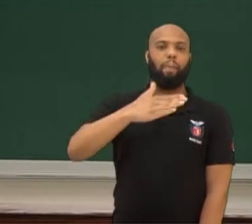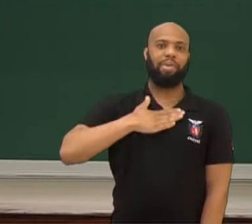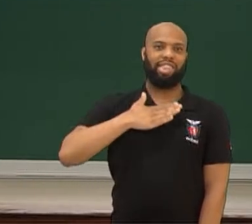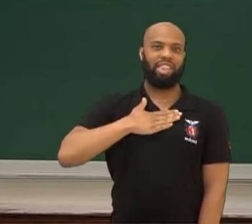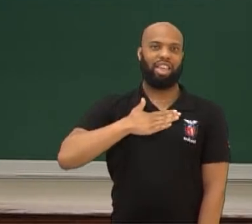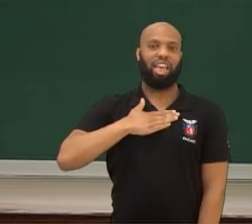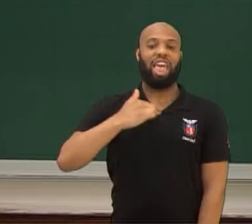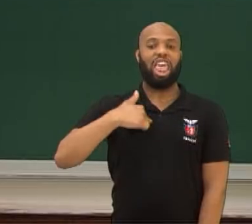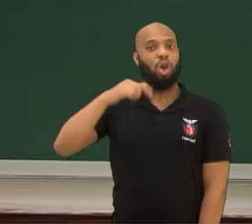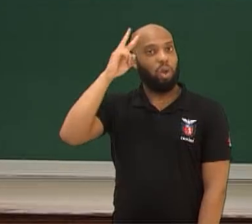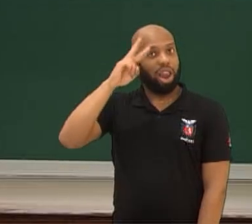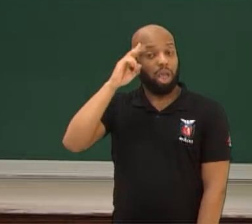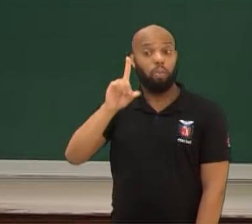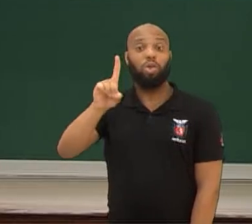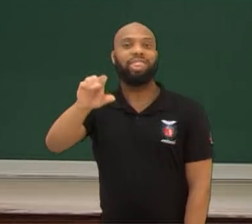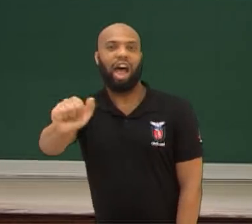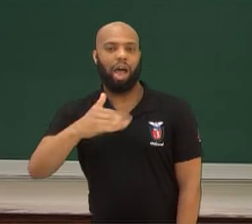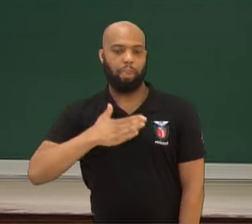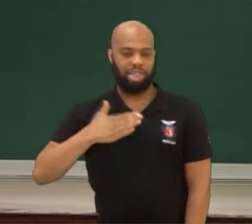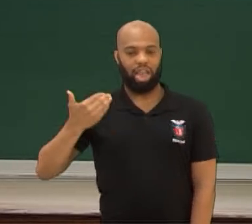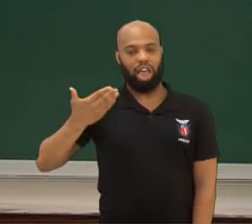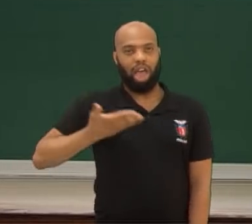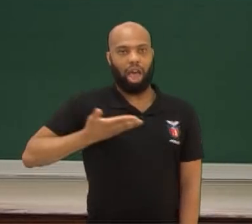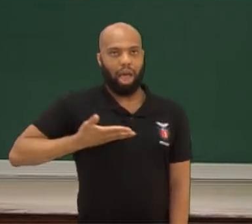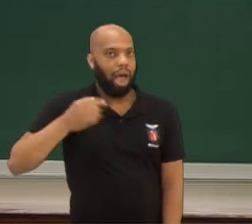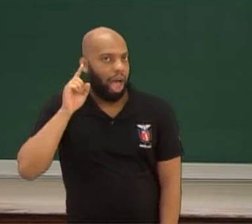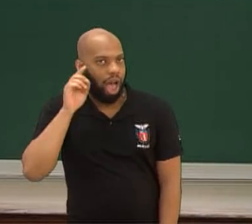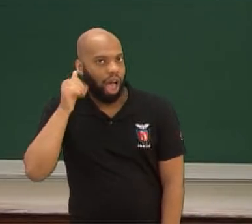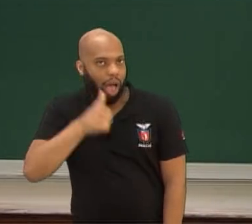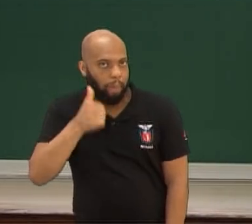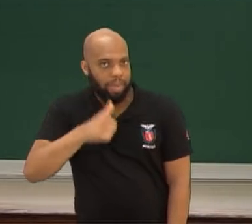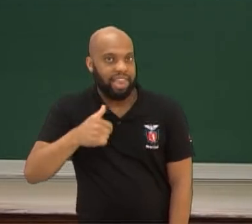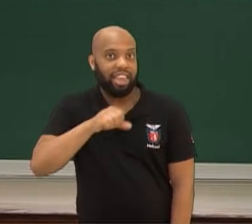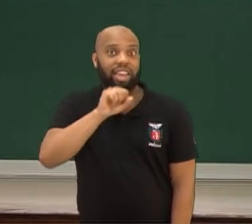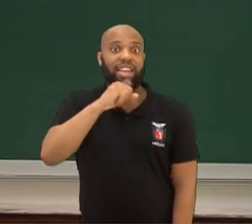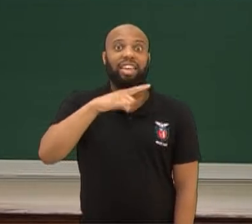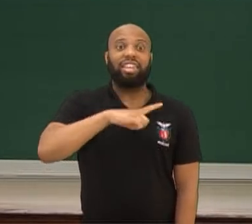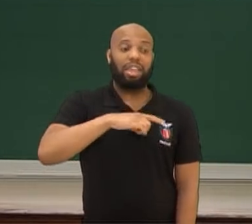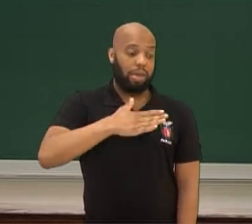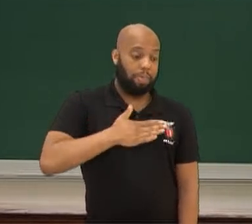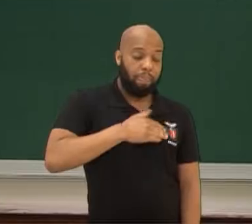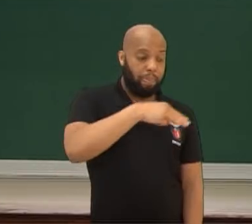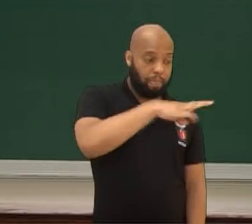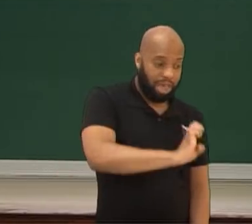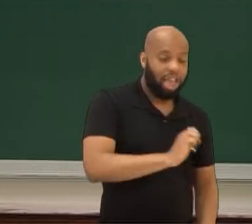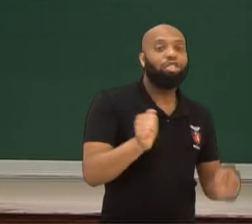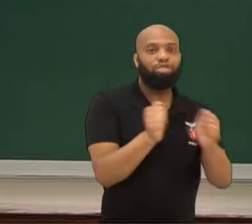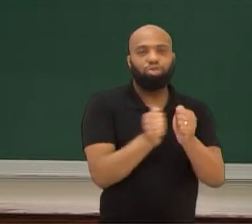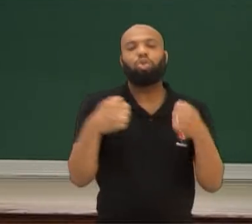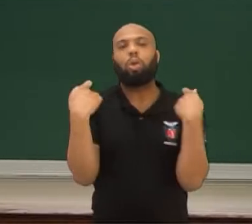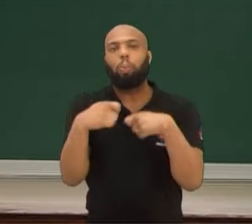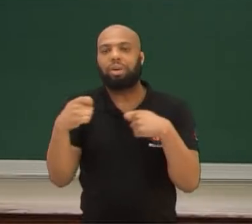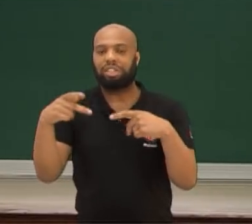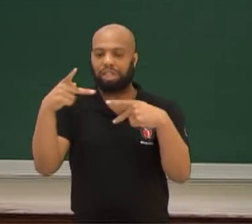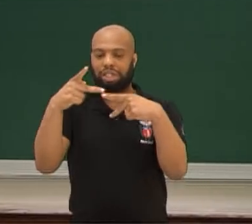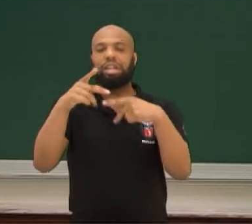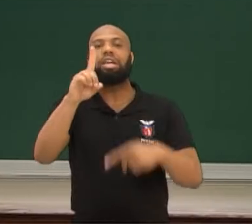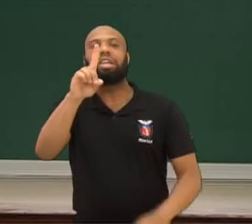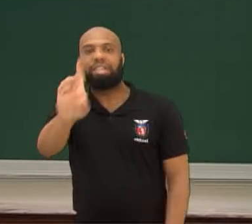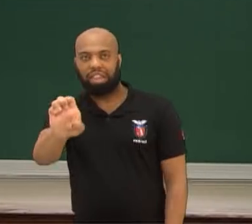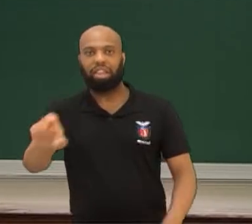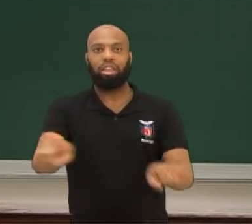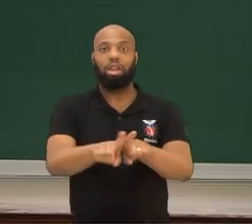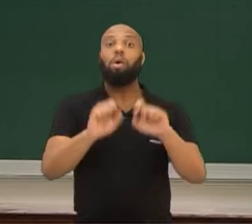a. Né? Então, eu usei o pronome me, uso o de junto. Esse de pode ser locução prepositiva, ele pode ser da, pode